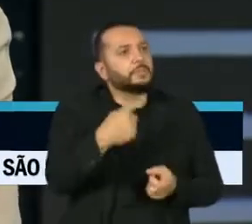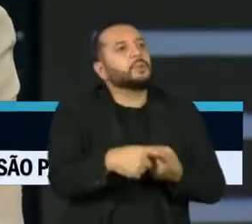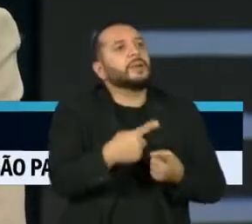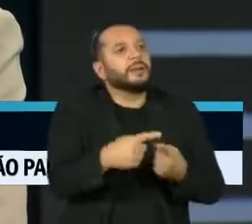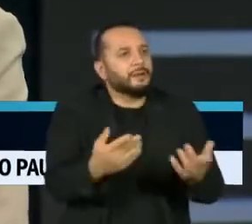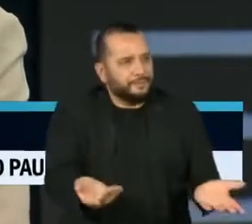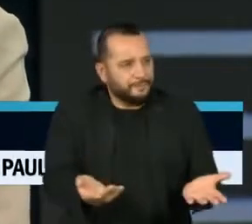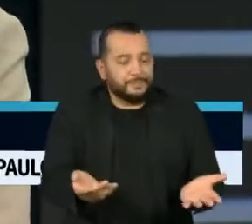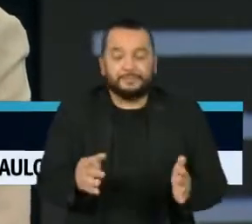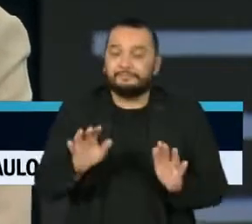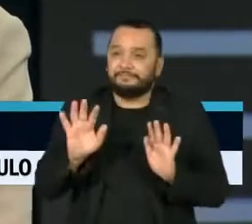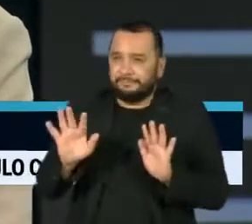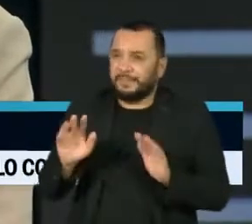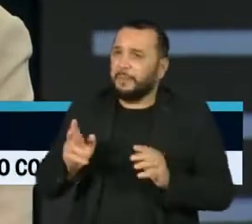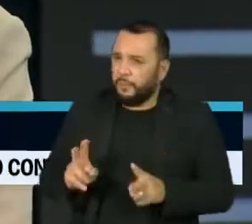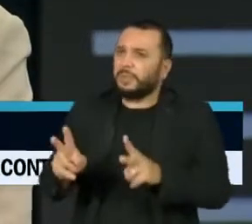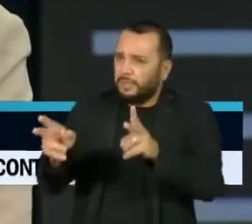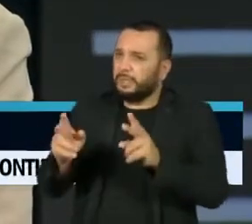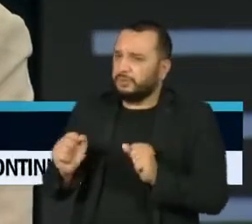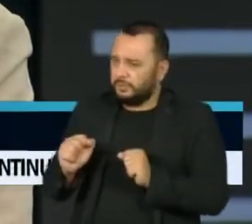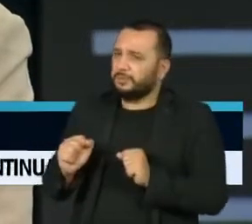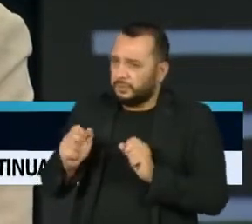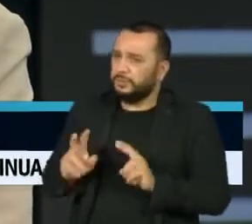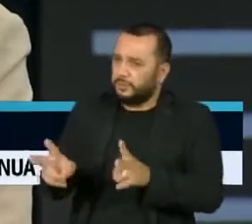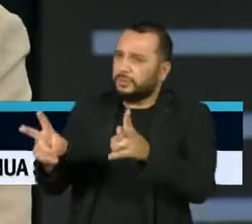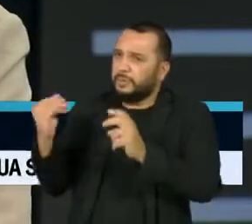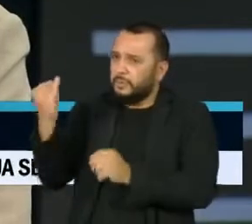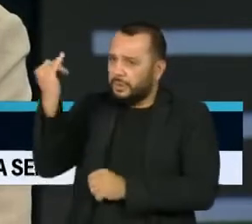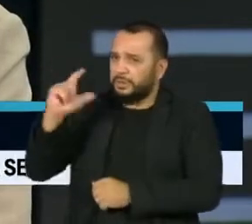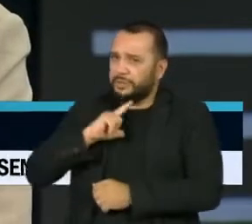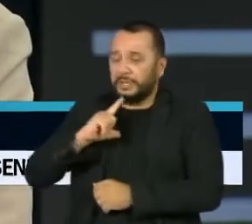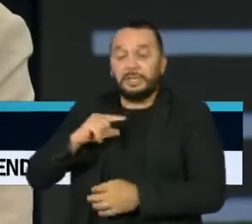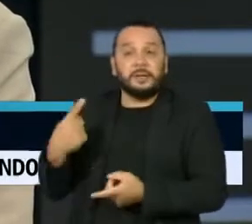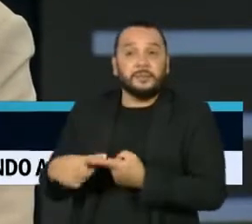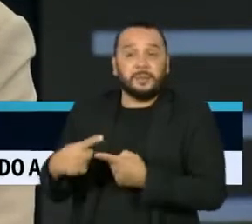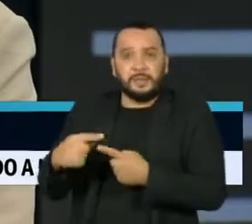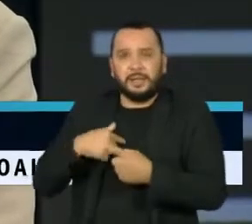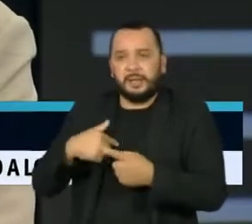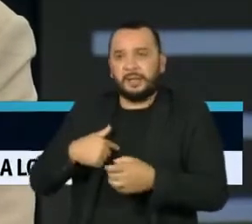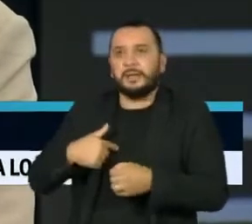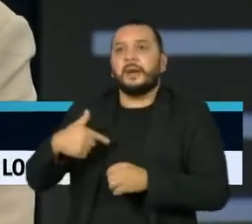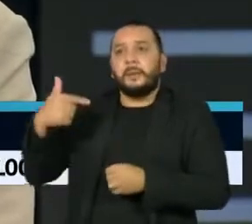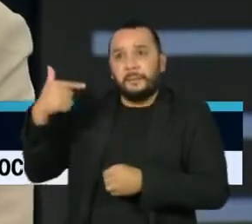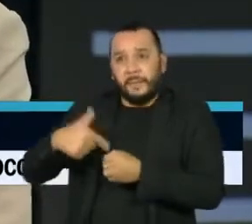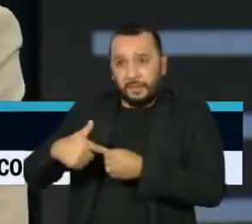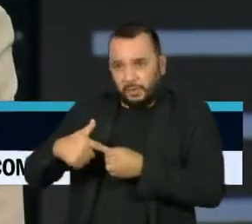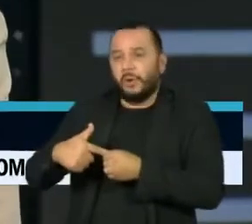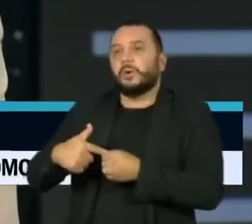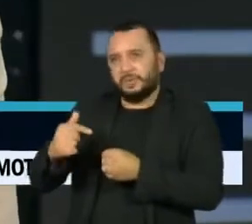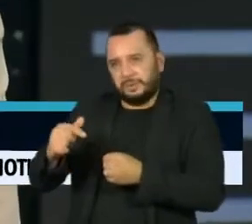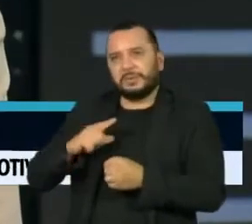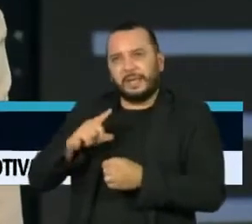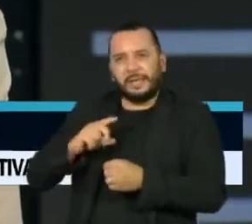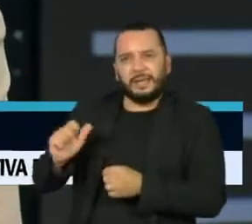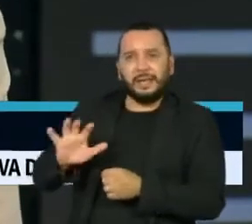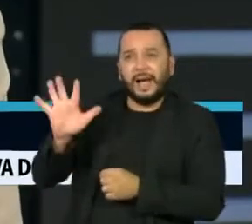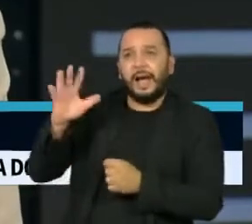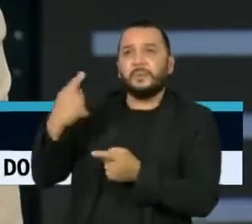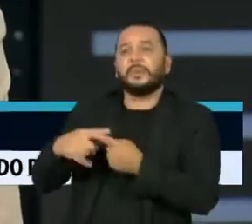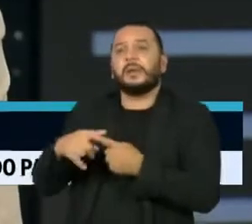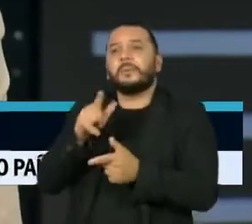seguinte a questão do petróleo você vê por exemplo agora tá subindo de novo porque tem uma crise entre Ucrânia e Rússia